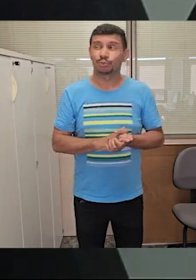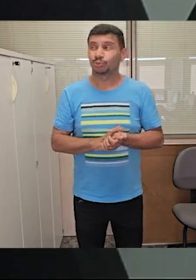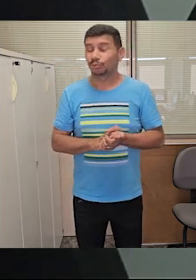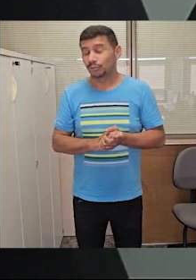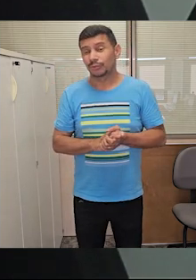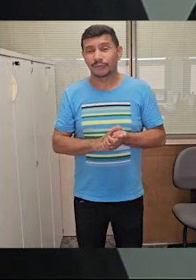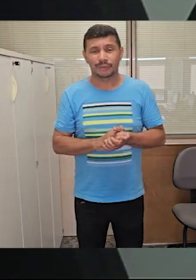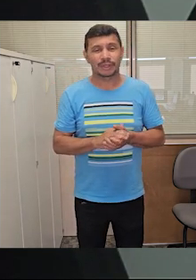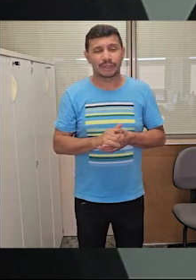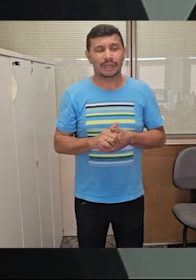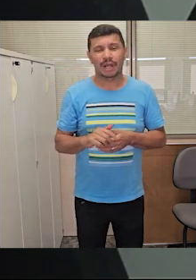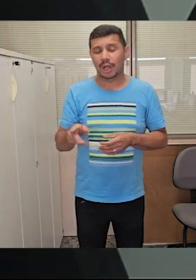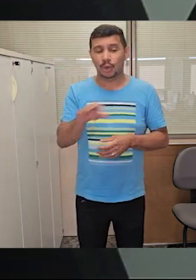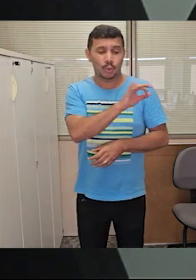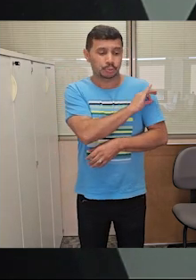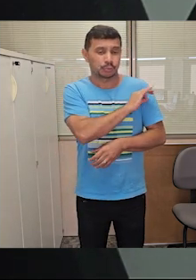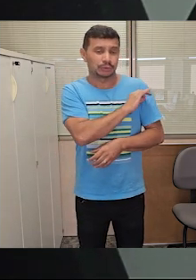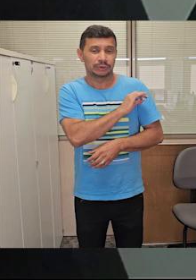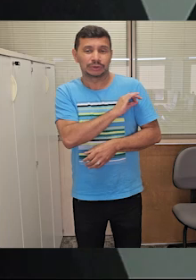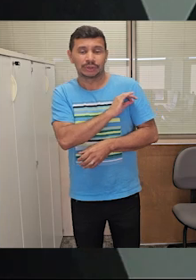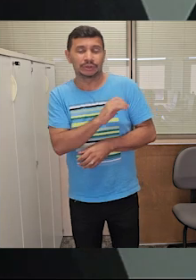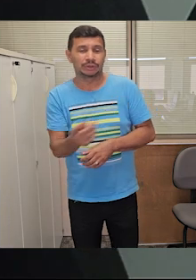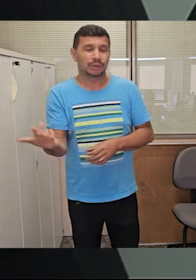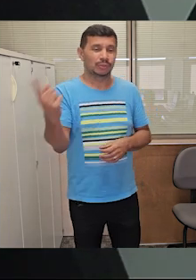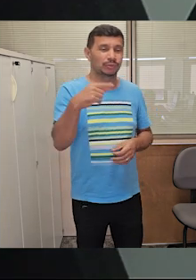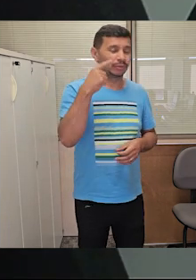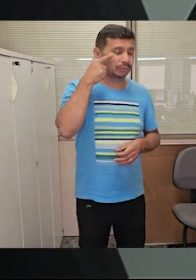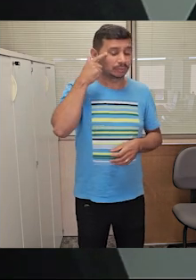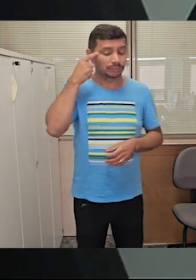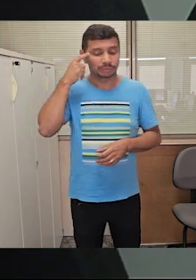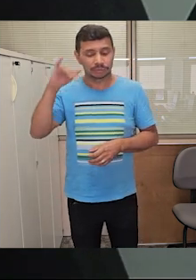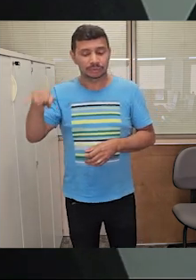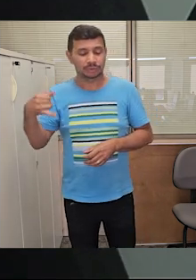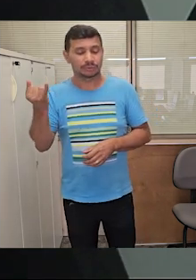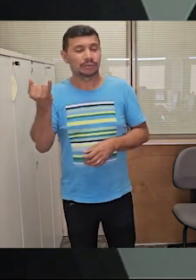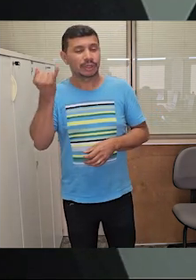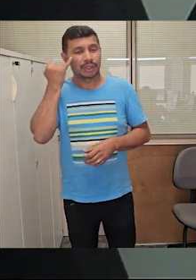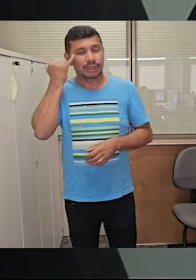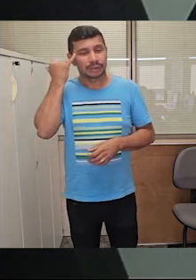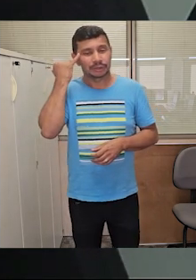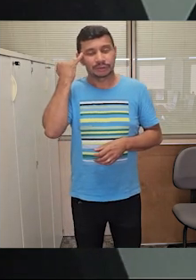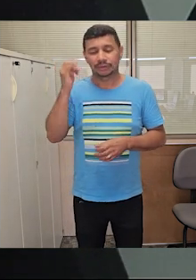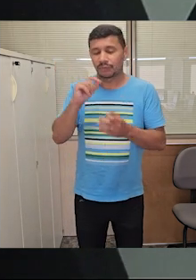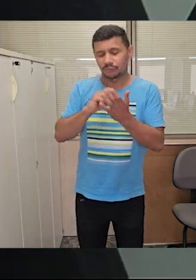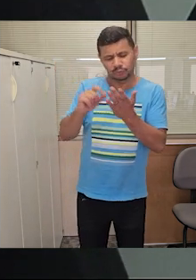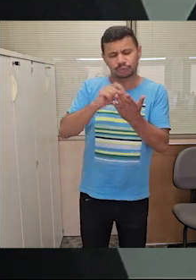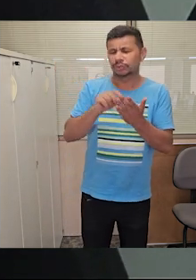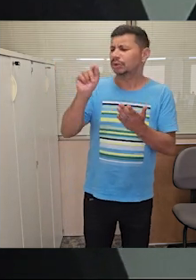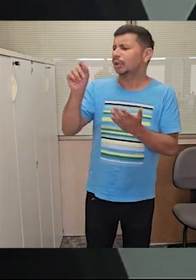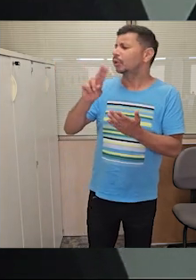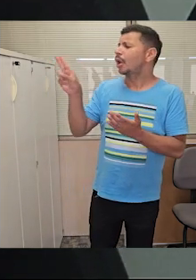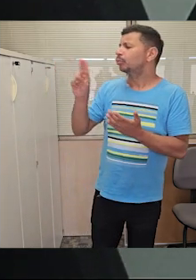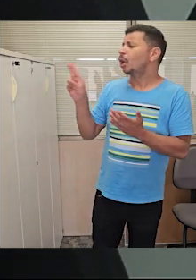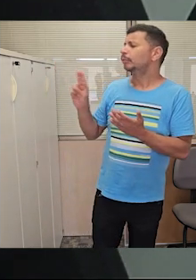seguida, o policial lá, um japonês, inclusive, que estava lá anotando o nome dos cabeças